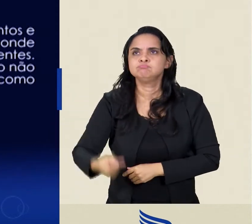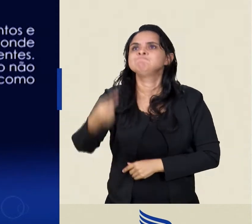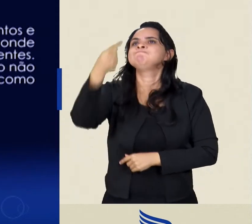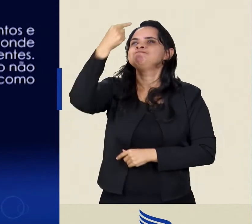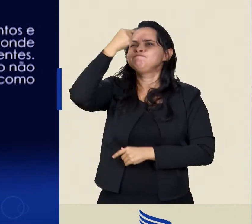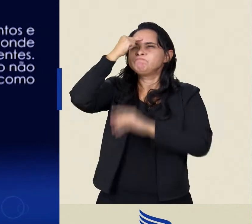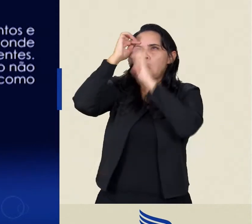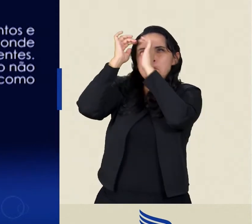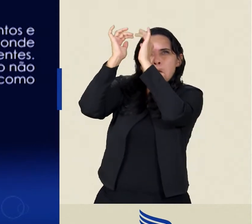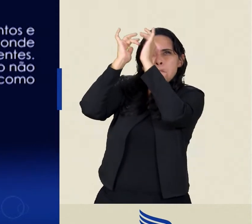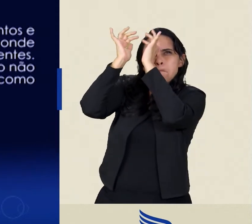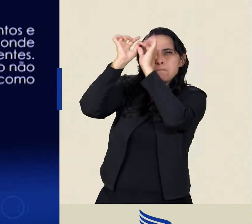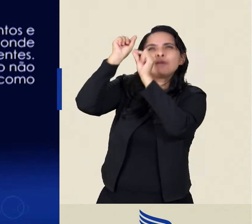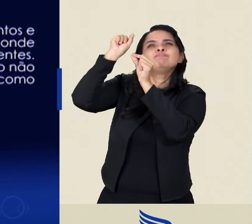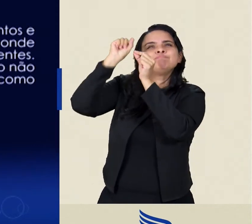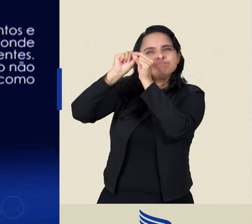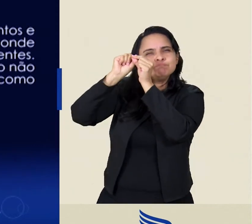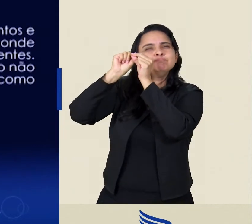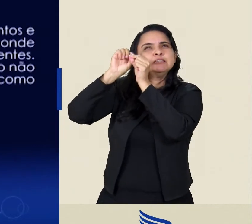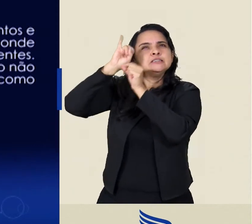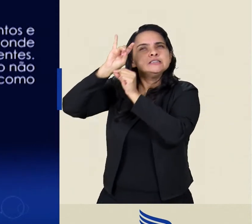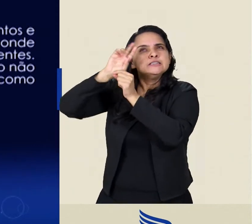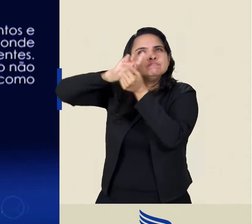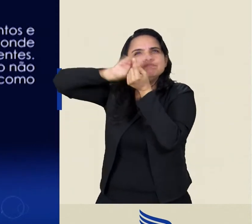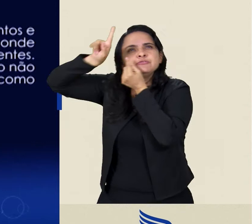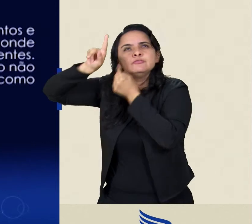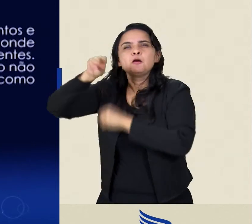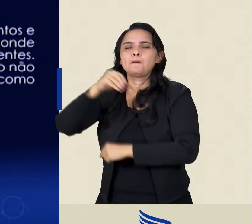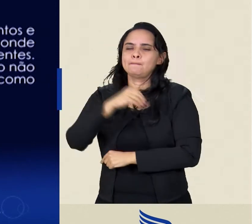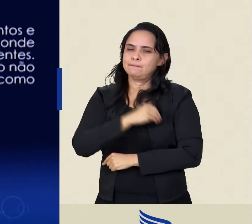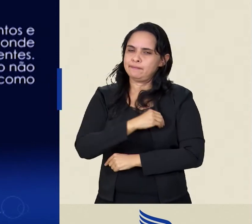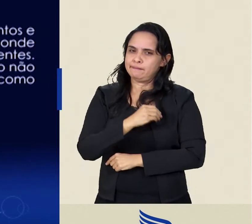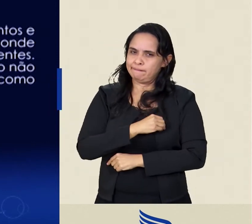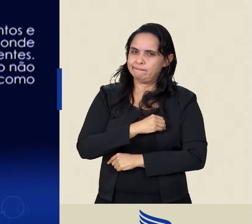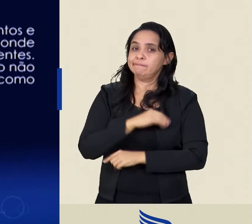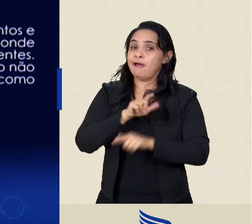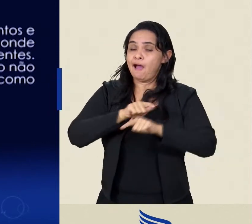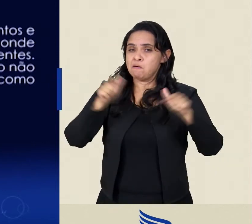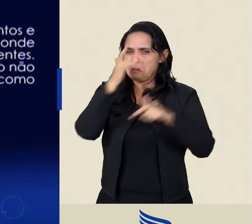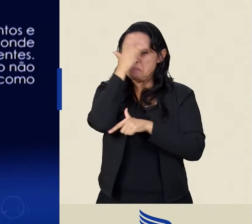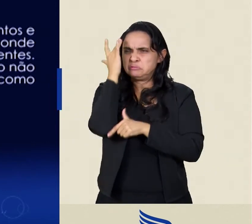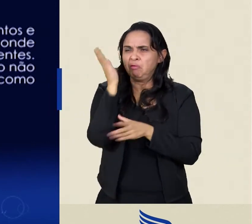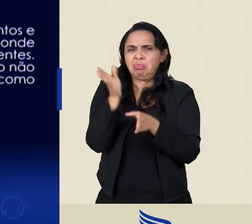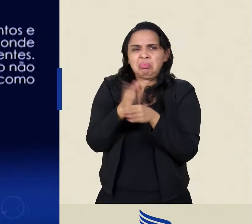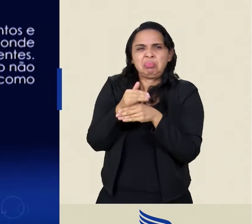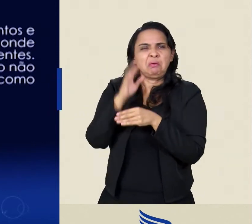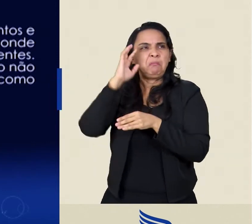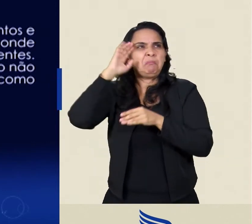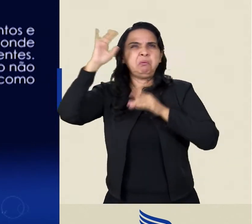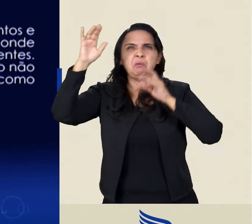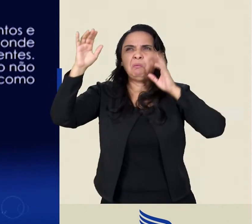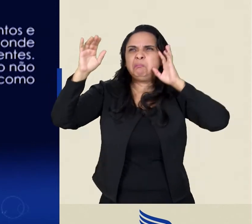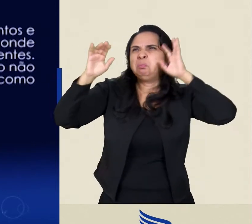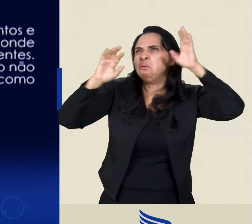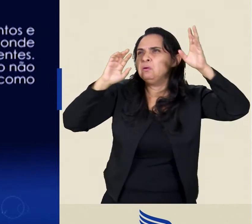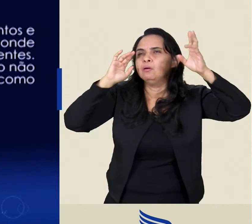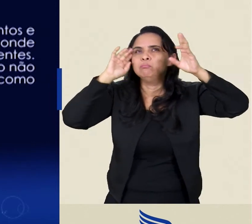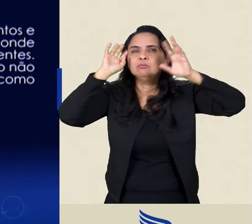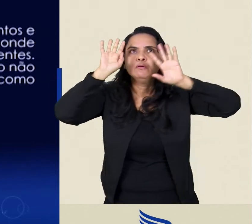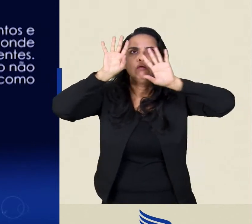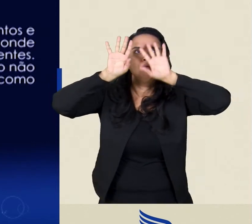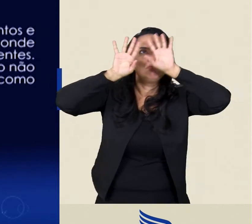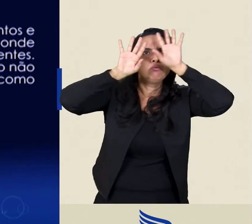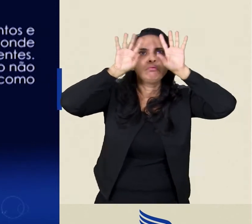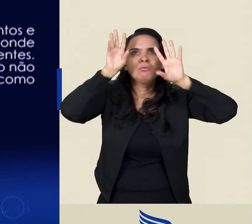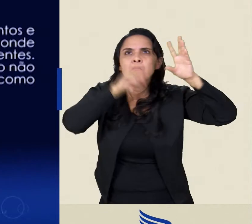coração. Aqui está onde muitos se fazem delinquentes. As imaginações do seu coração não são